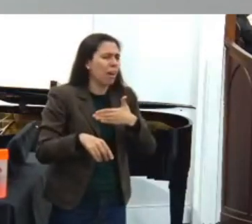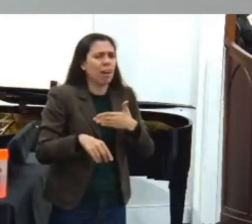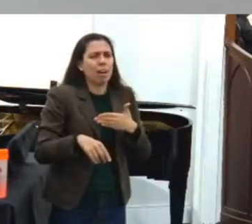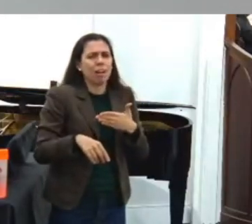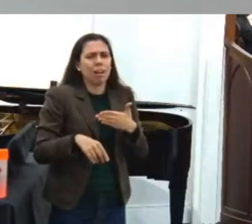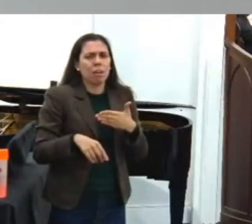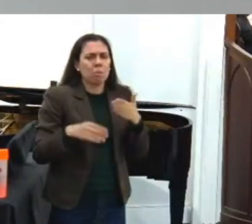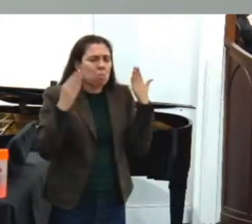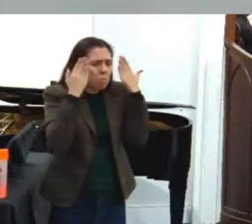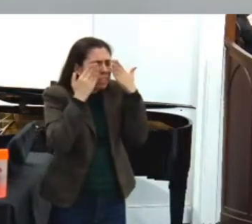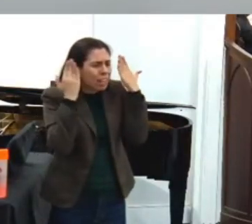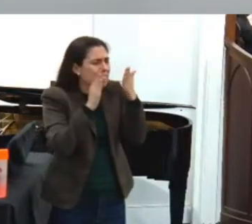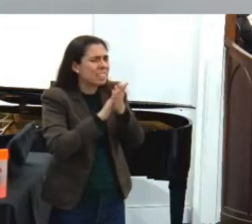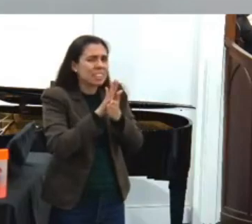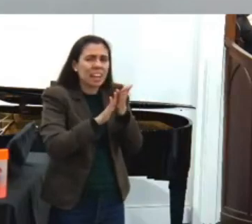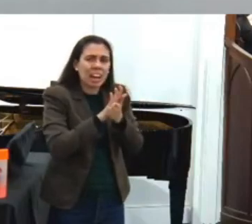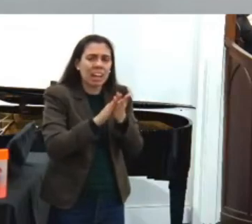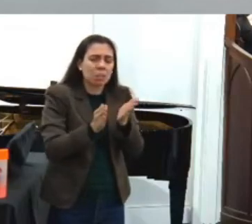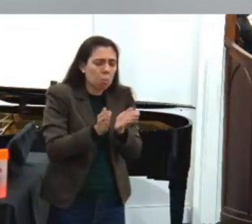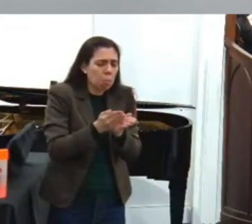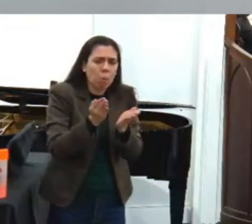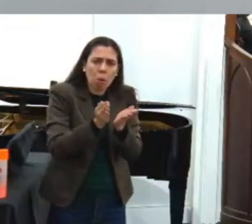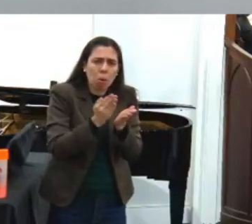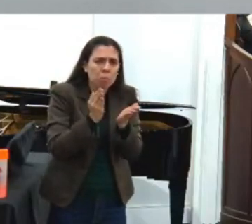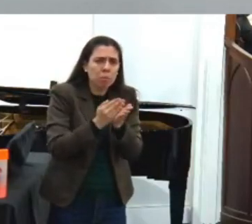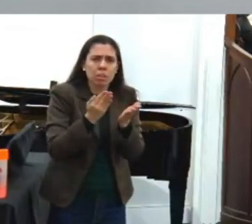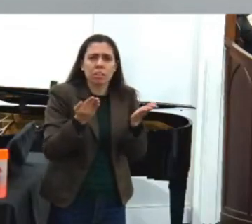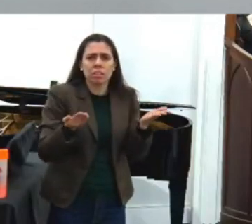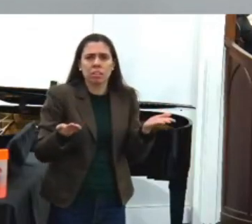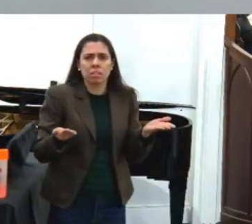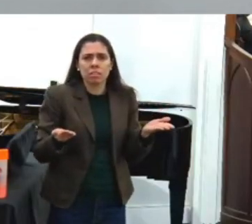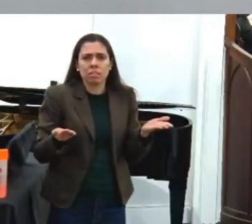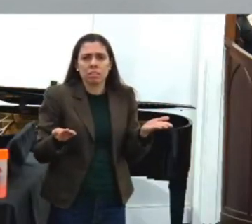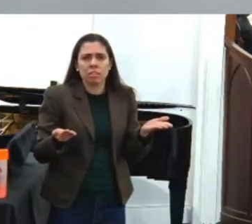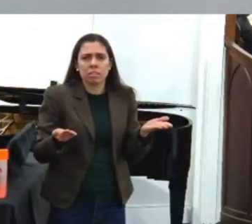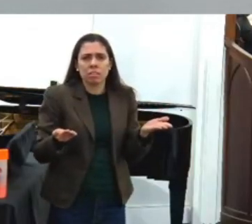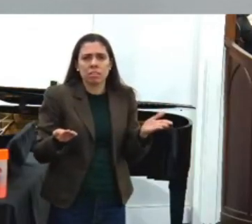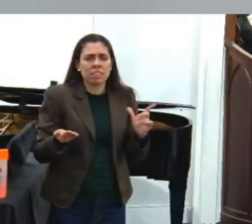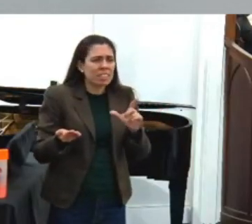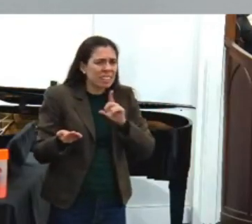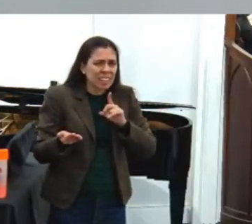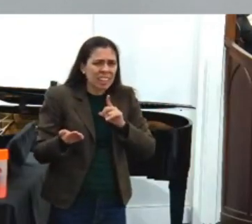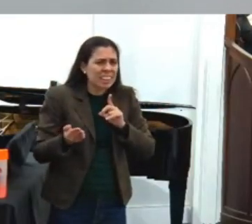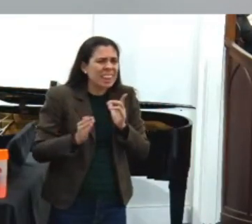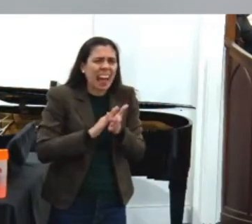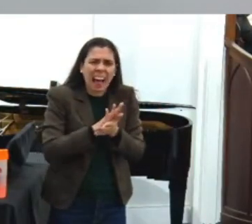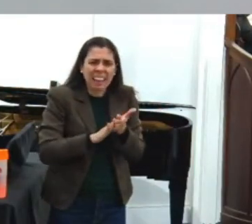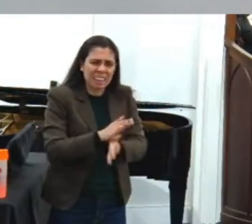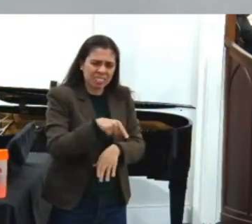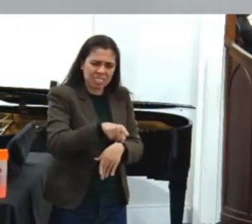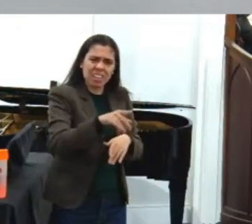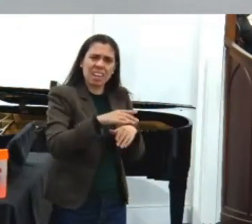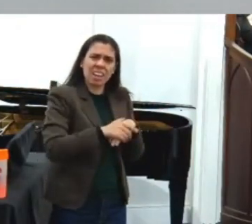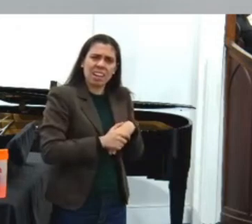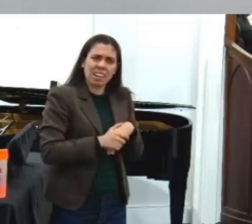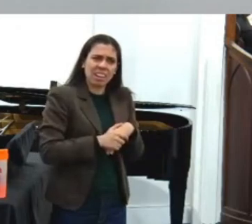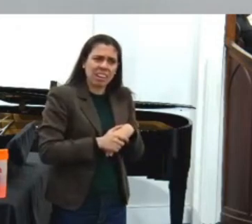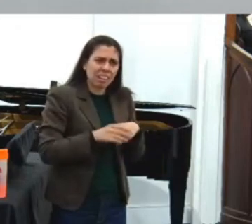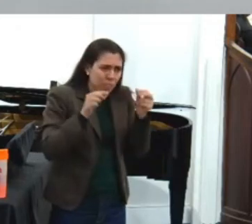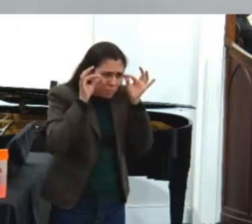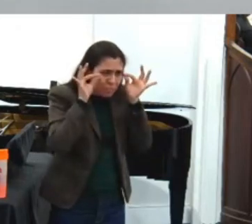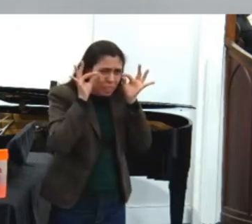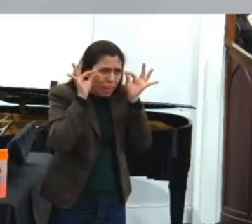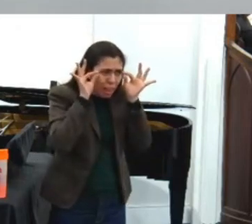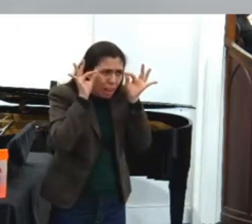pobre, cego e nu. Cristo conhece profundamente o coração de cada